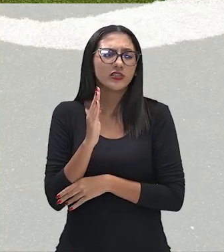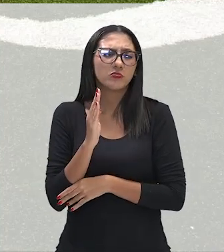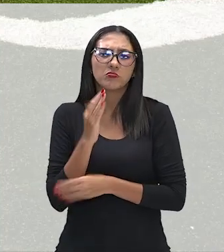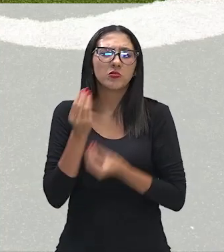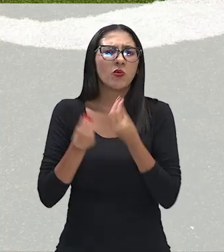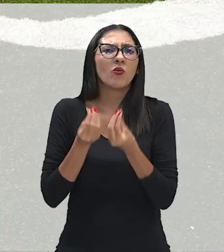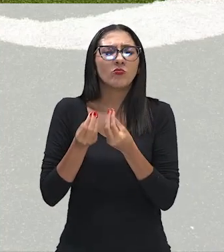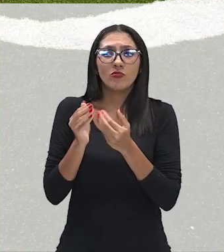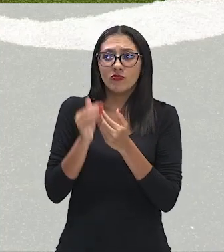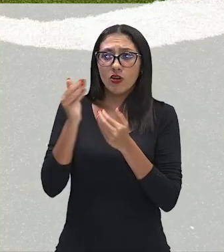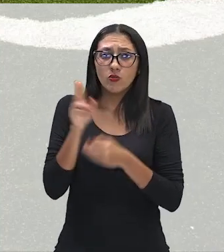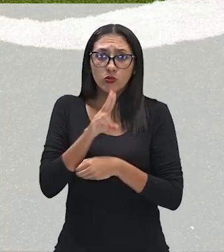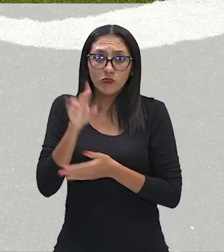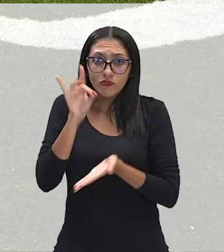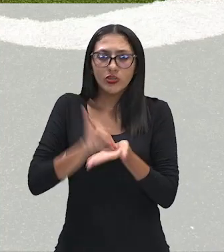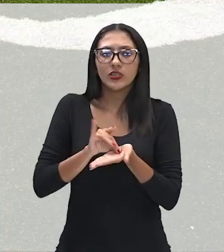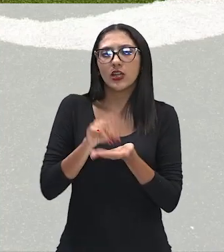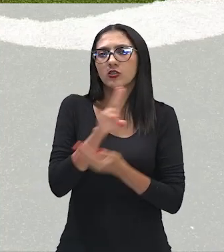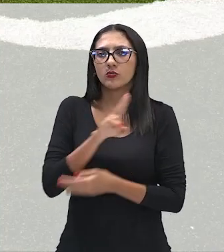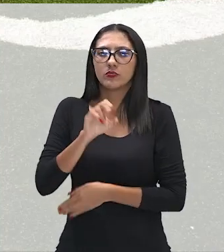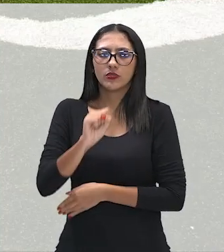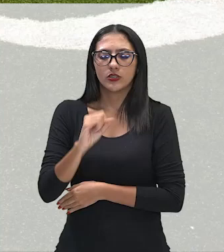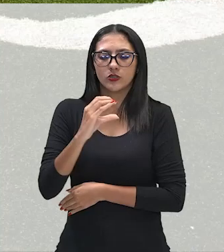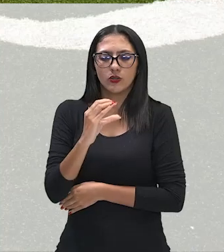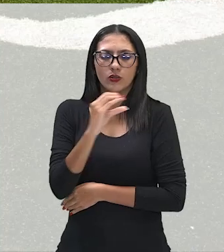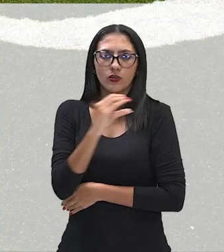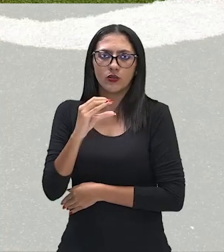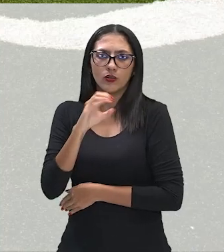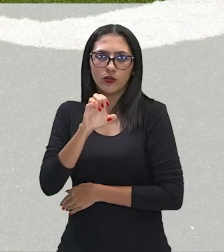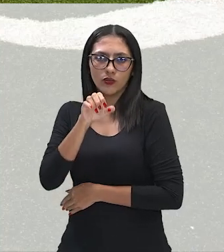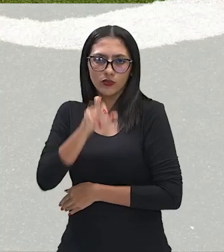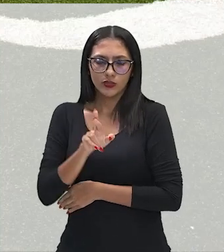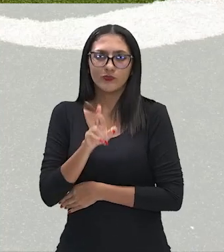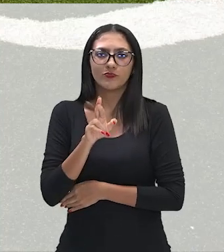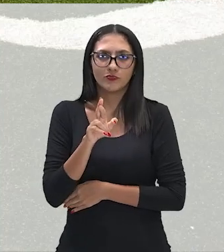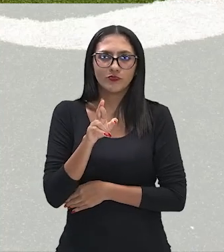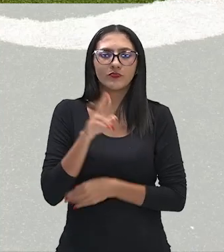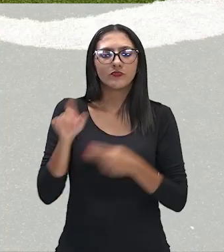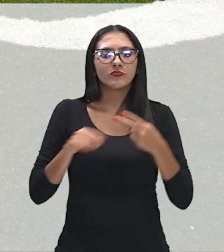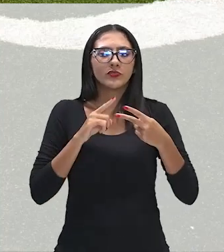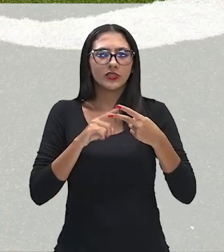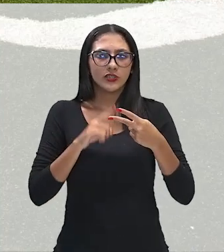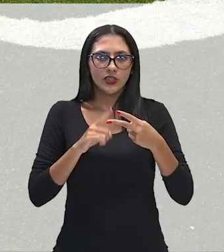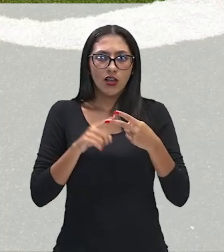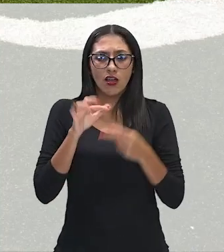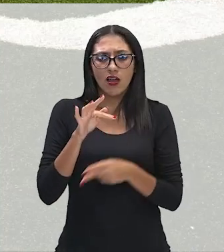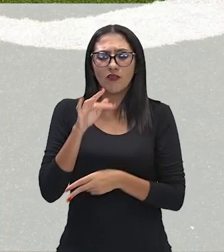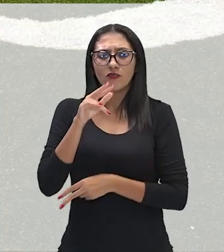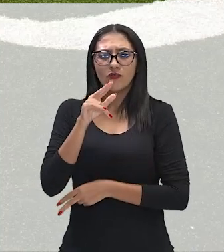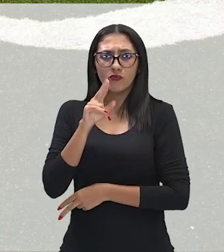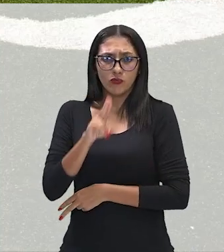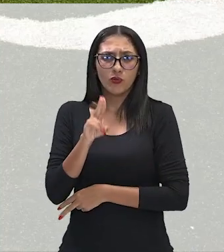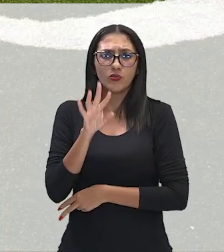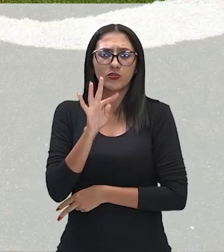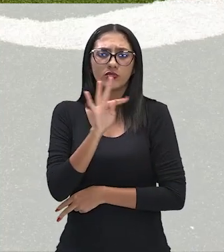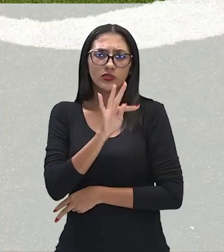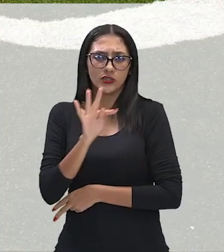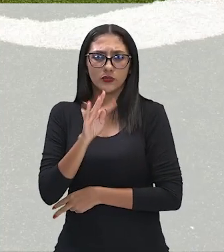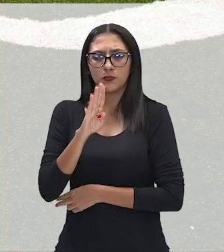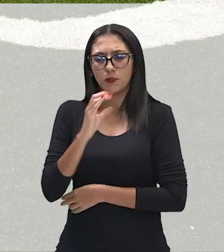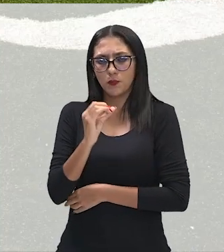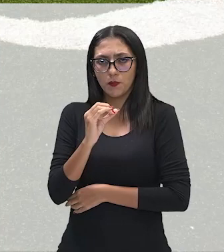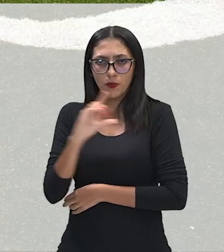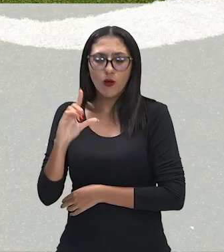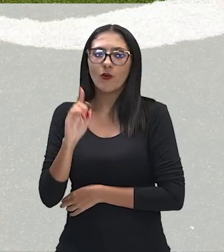é chamado de soccer, né? E o futebol para eles é o futebol, esse futebol americano que eu vou já falar